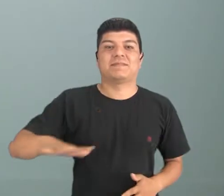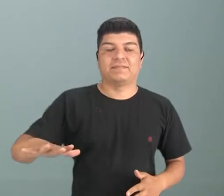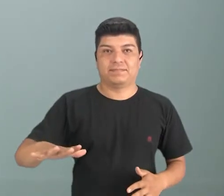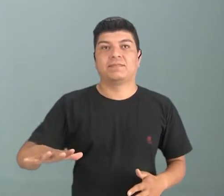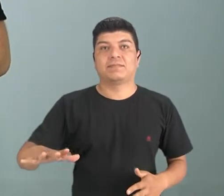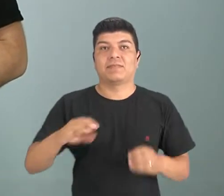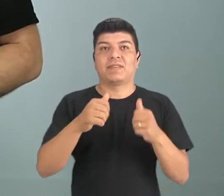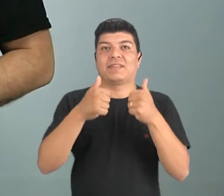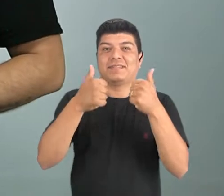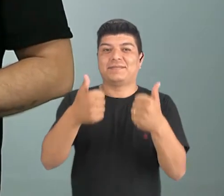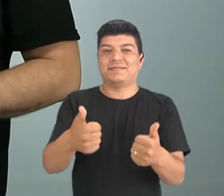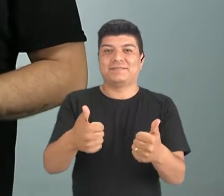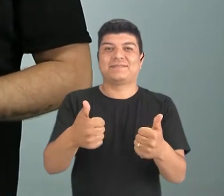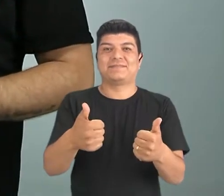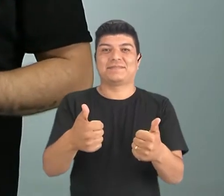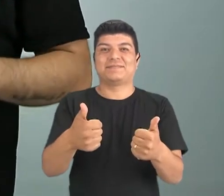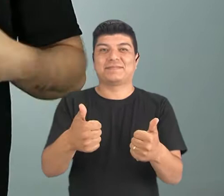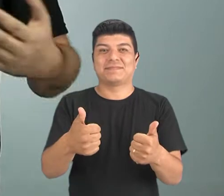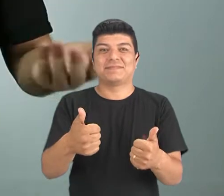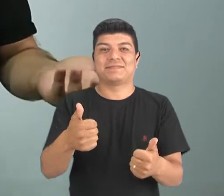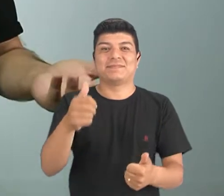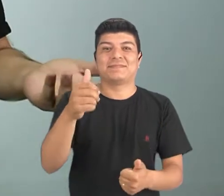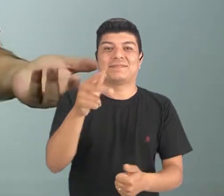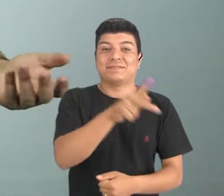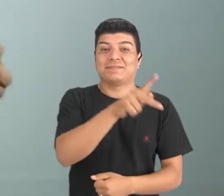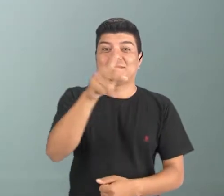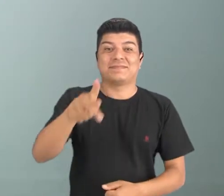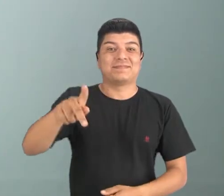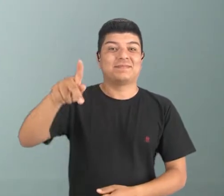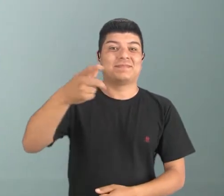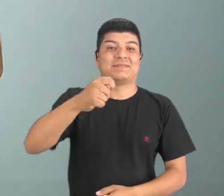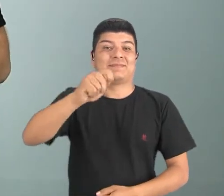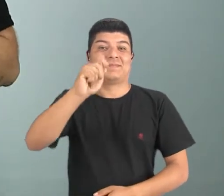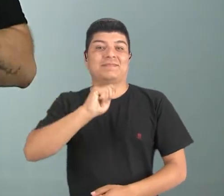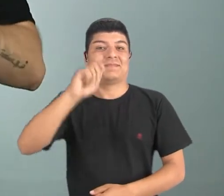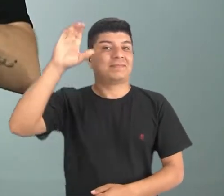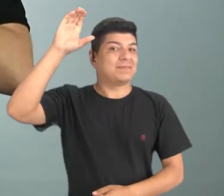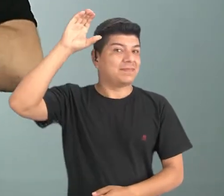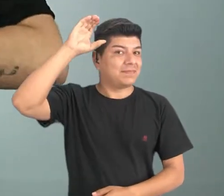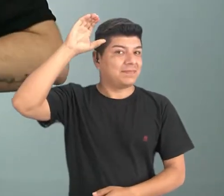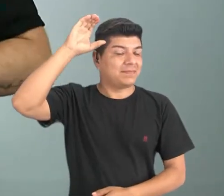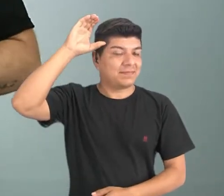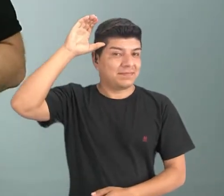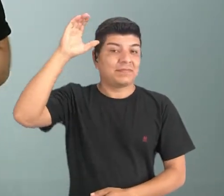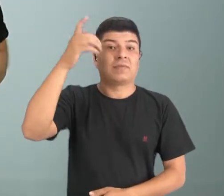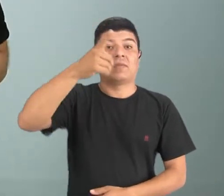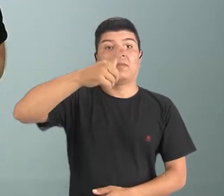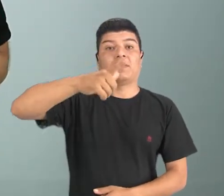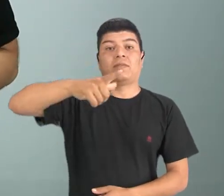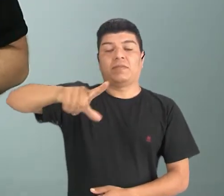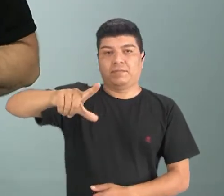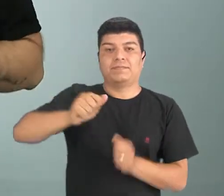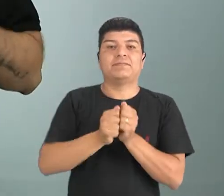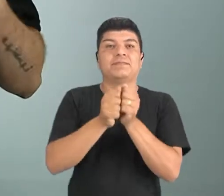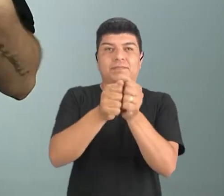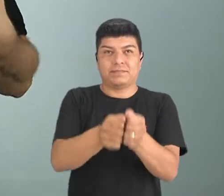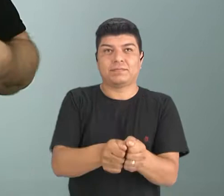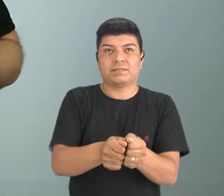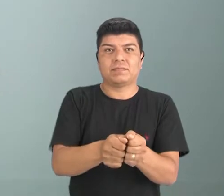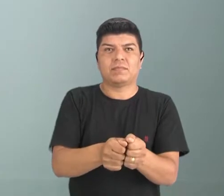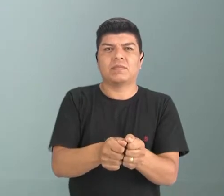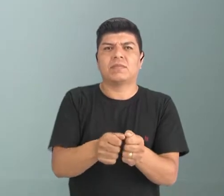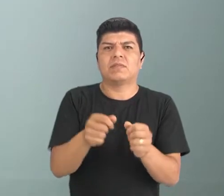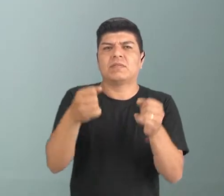crianças! Tudo bem? Eu sou o professor Carlos Lima e estou aqui novamente com vocês, né? O que nós